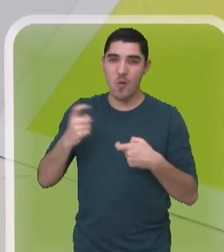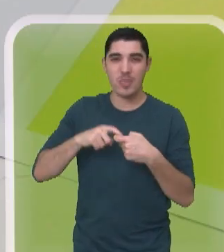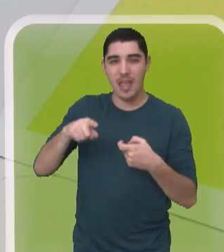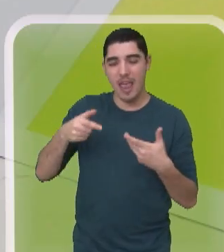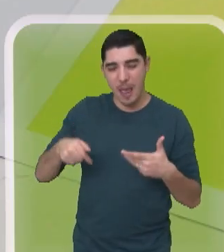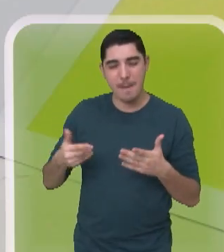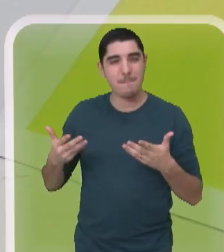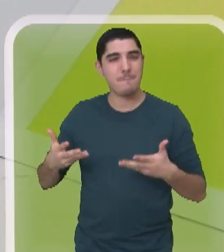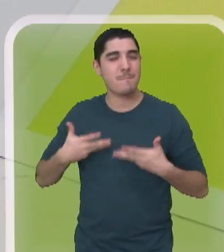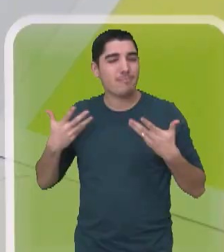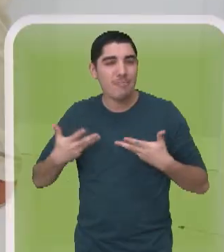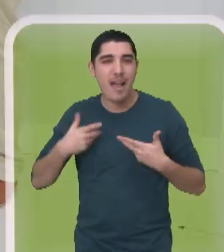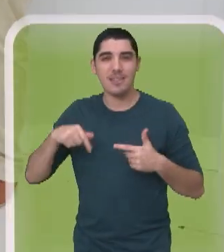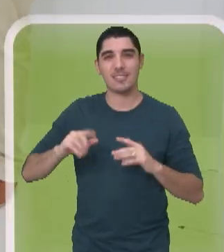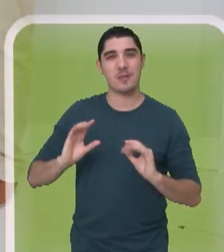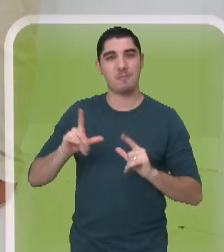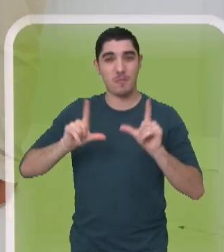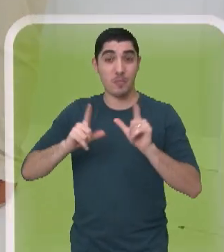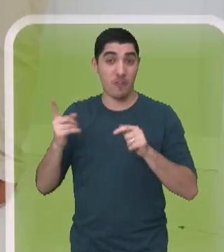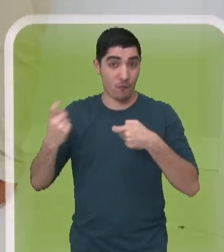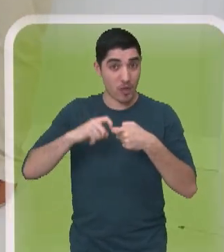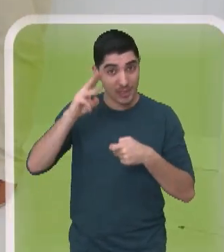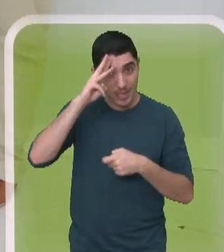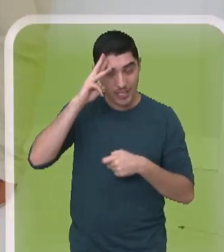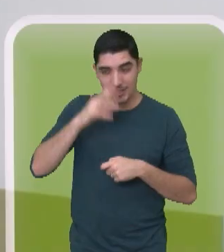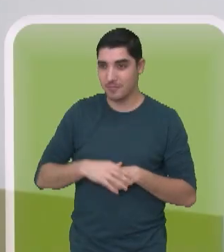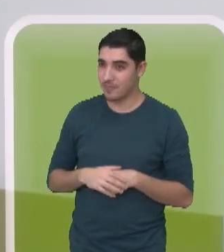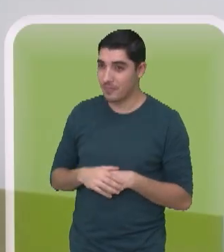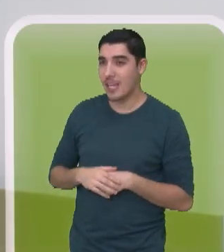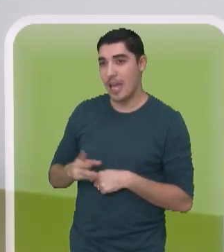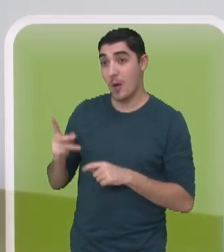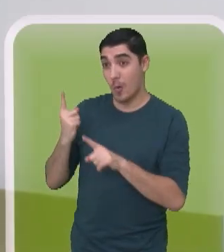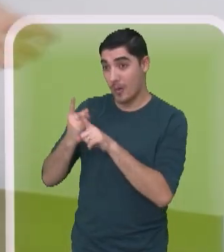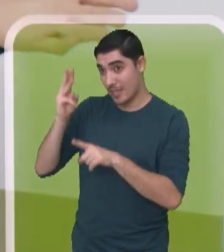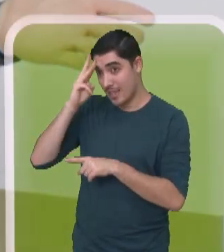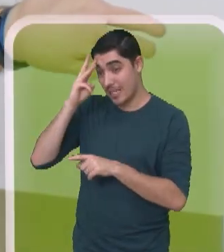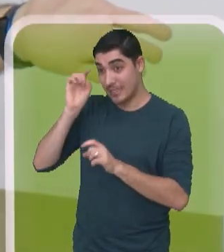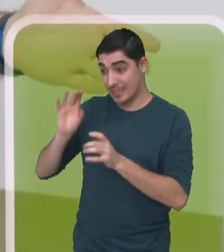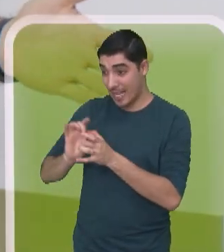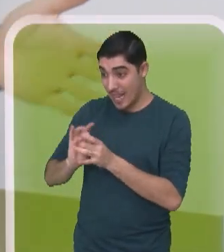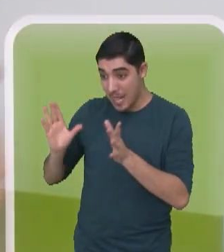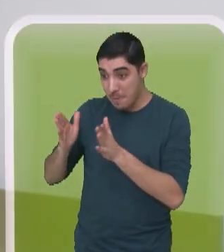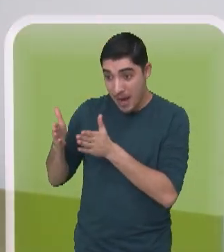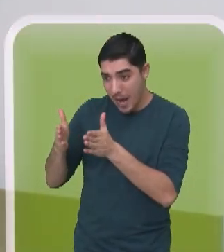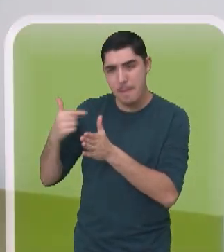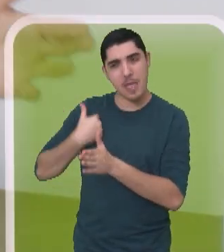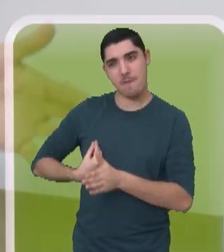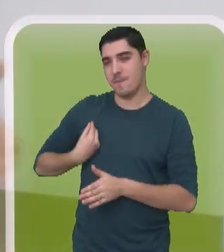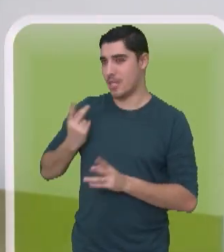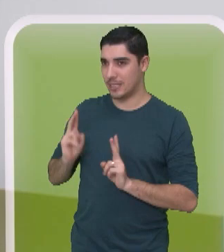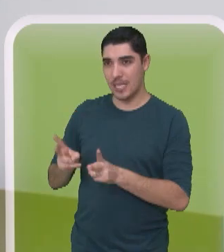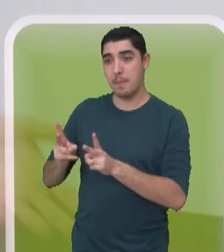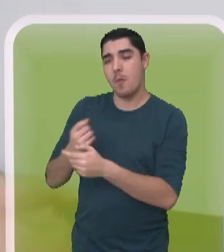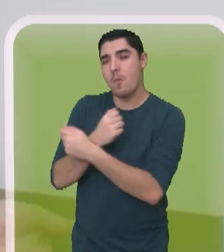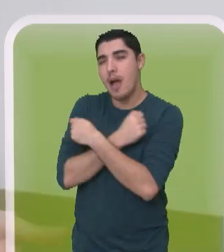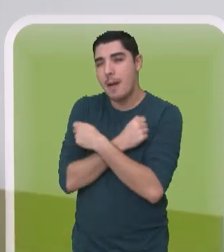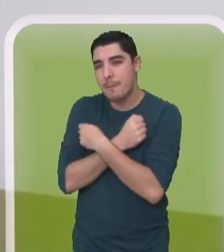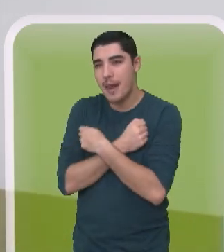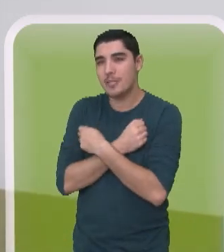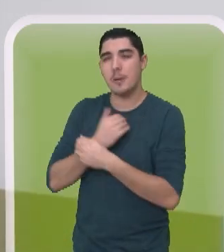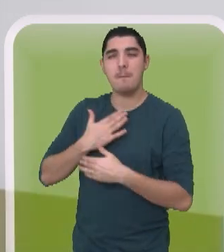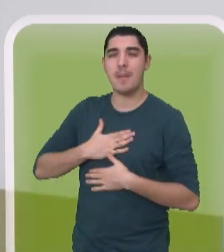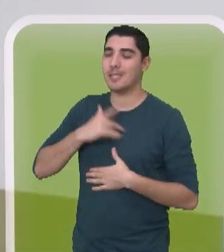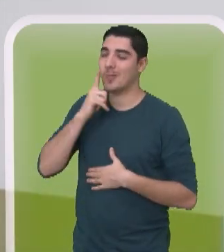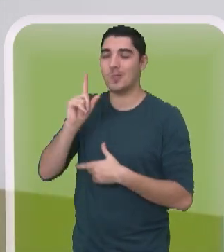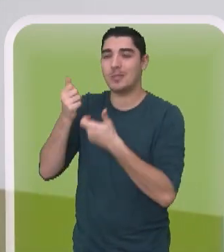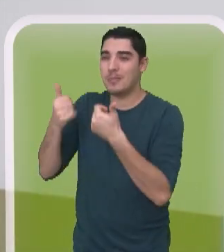programa. Grande abraço, bom final de semana e até terça. Até terça, Vieira. Se liberar o caminho, eu estou aqui sempre. Um abraço e foi um prazer inenarrável estar